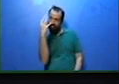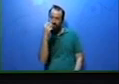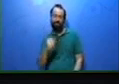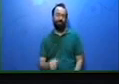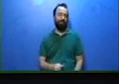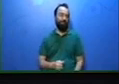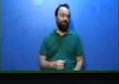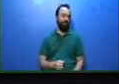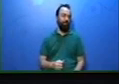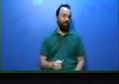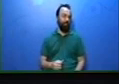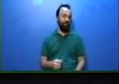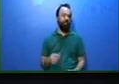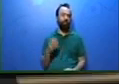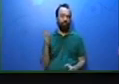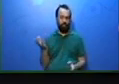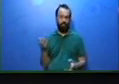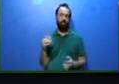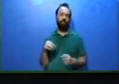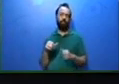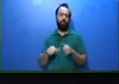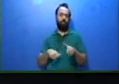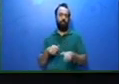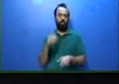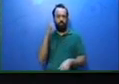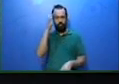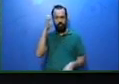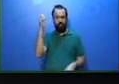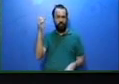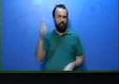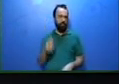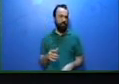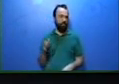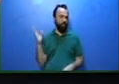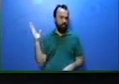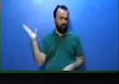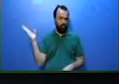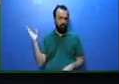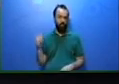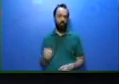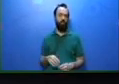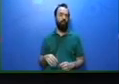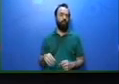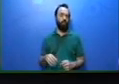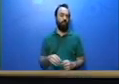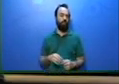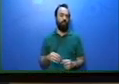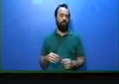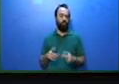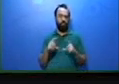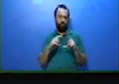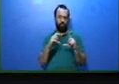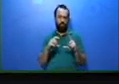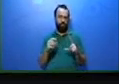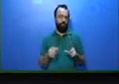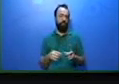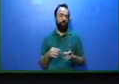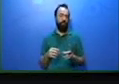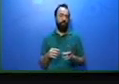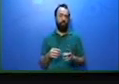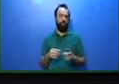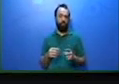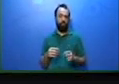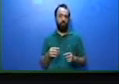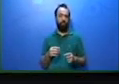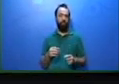E assim ele mudou de ideia. Tem também a tirinha do Pedro, tá? As reações